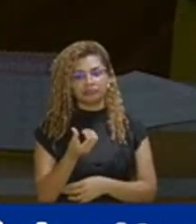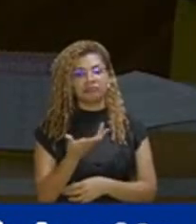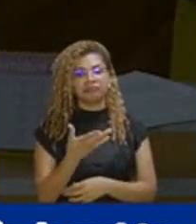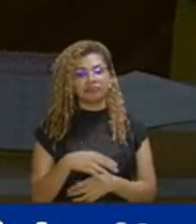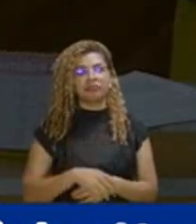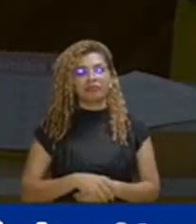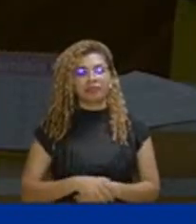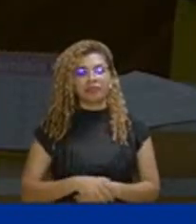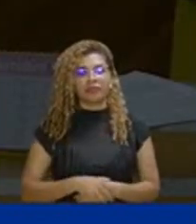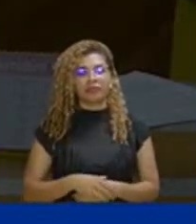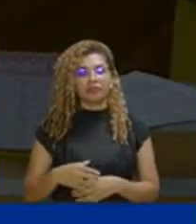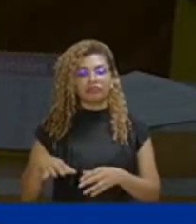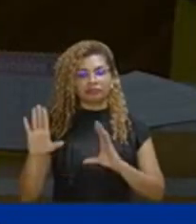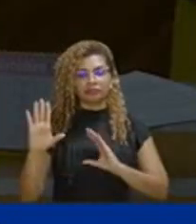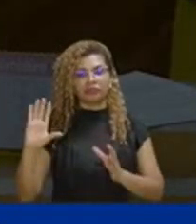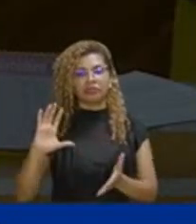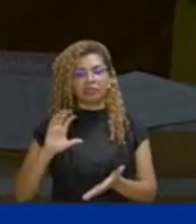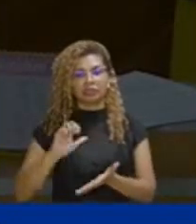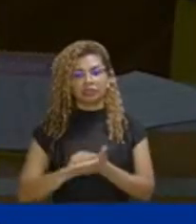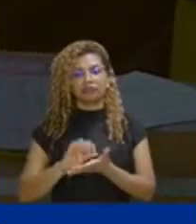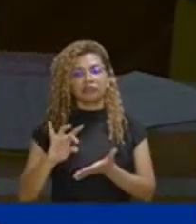registro de candidatura